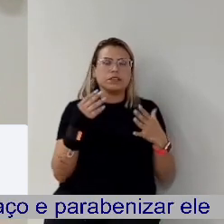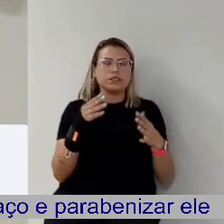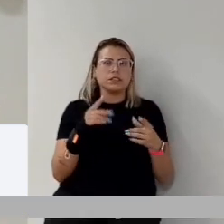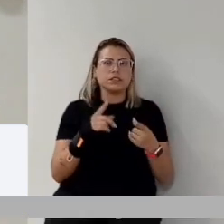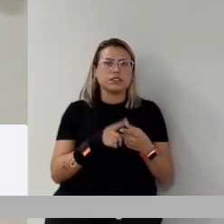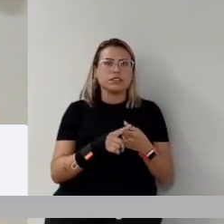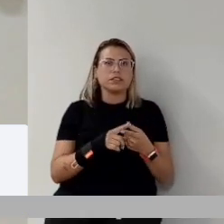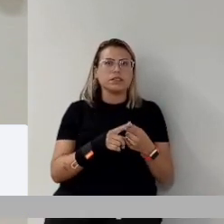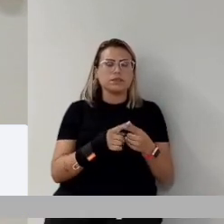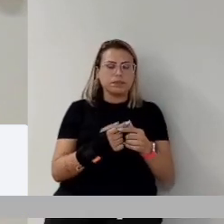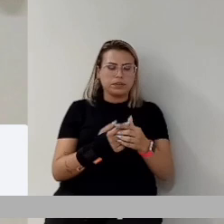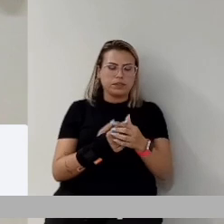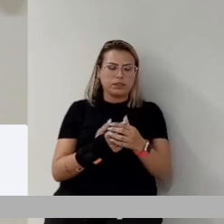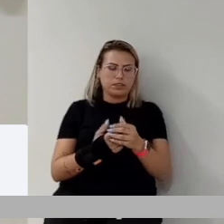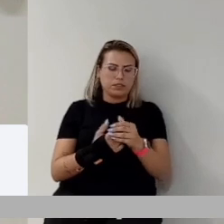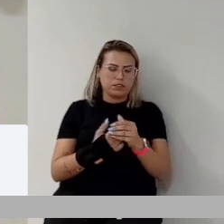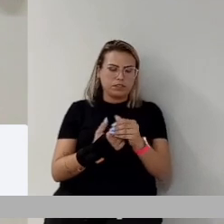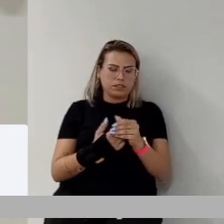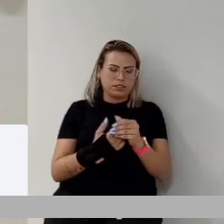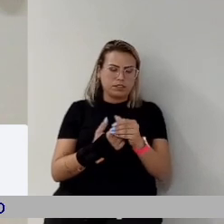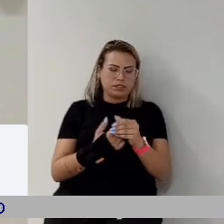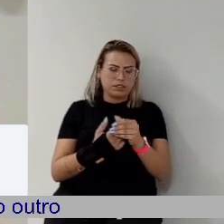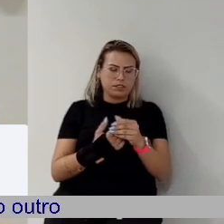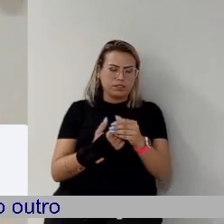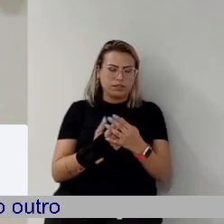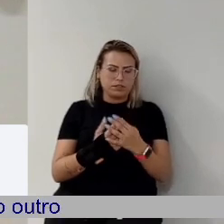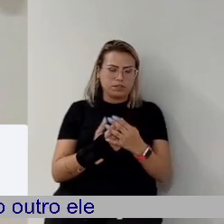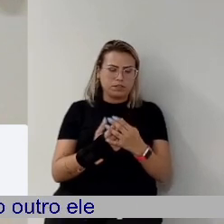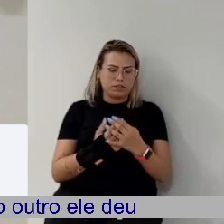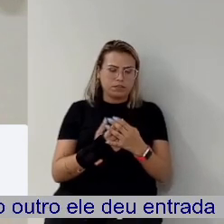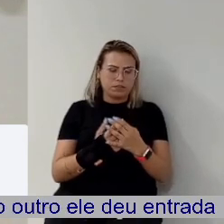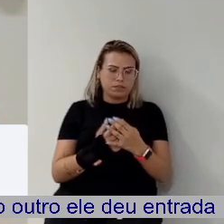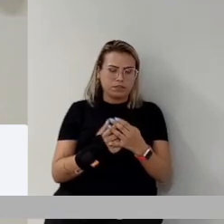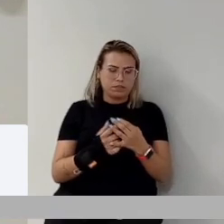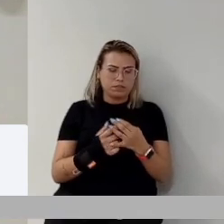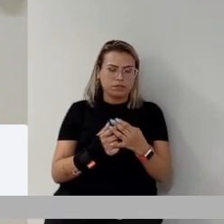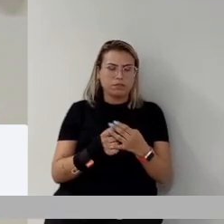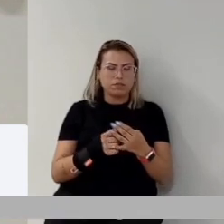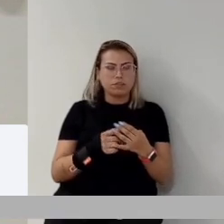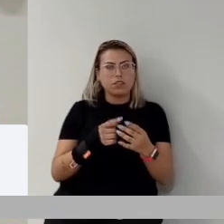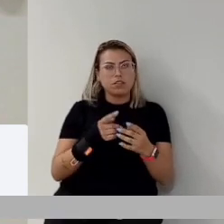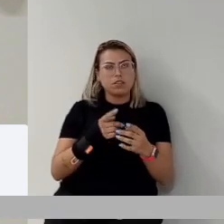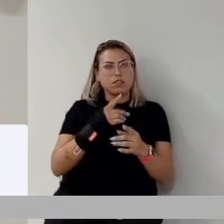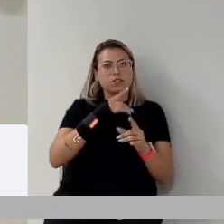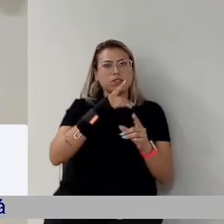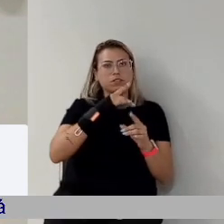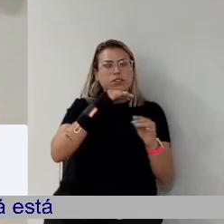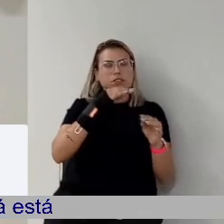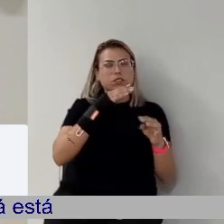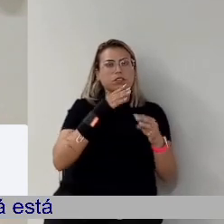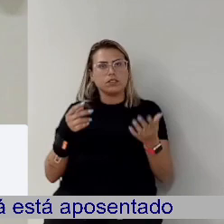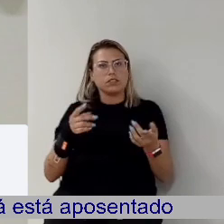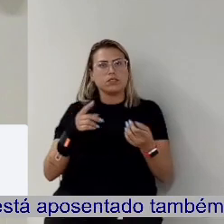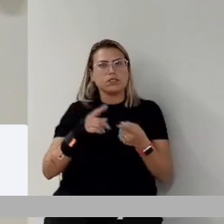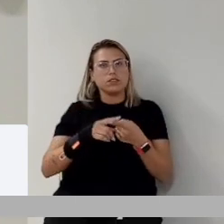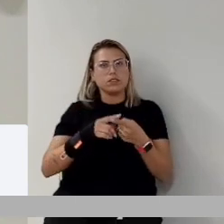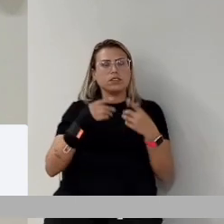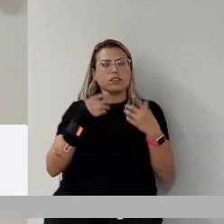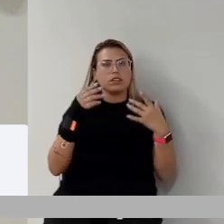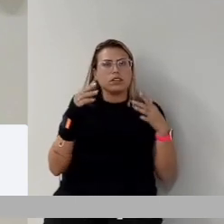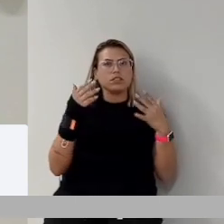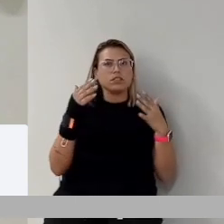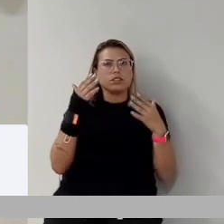aniversário no dia a esposa num dia ele no outro ele deu entrada na aposentadoria e graças a Deus ele já está aposentado também então a gente